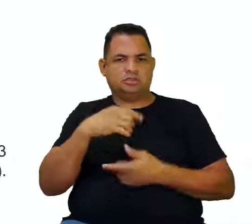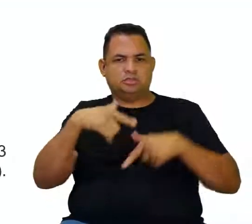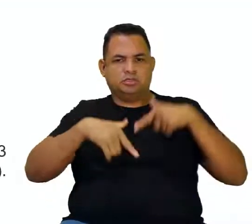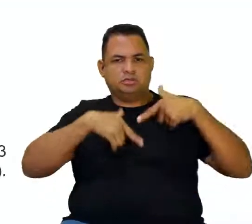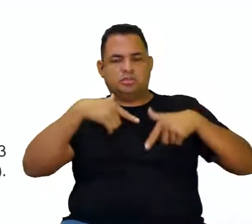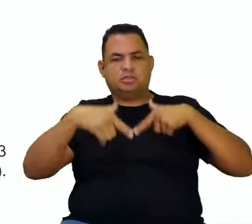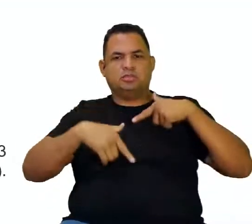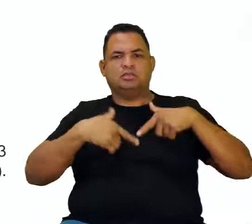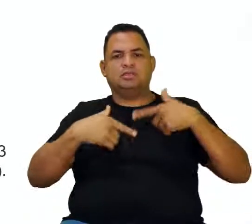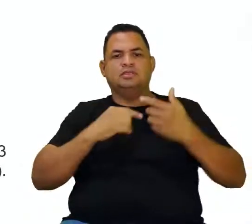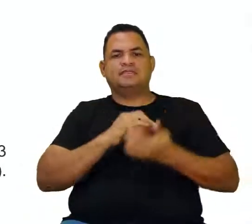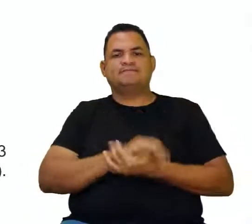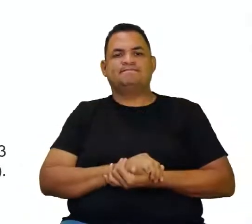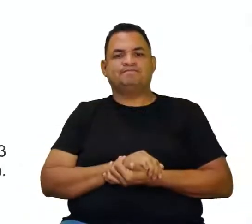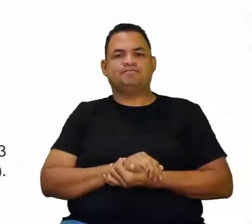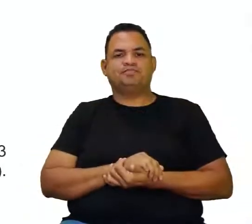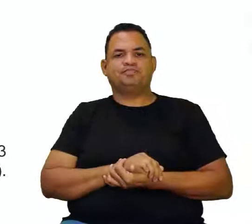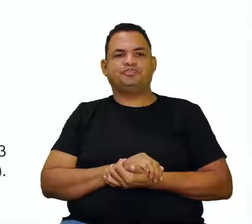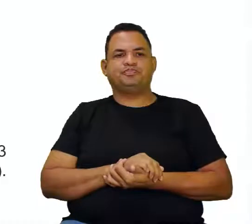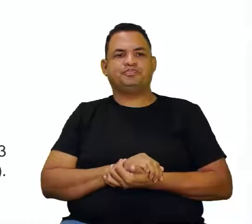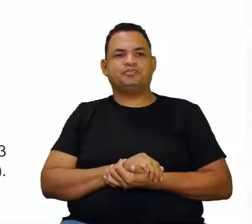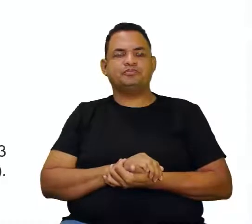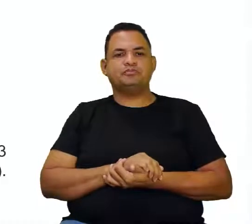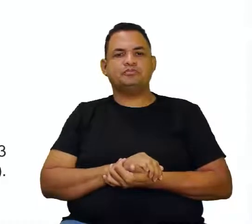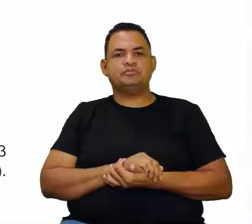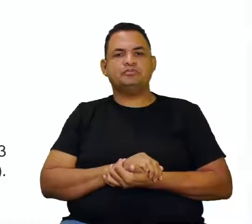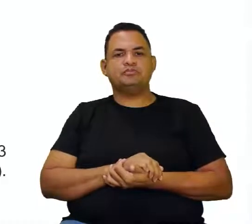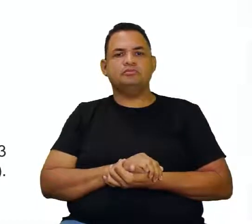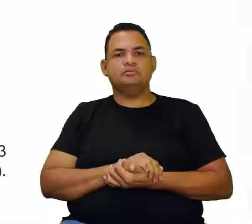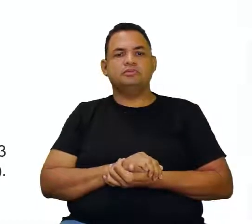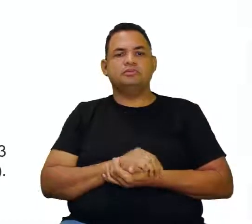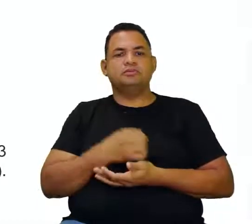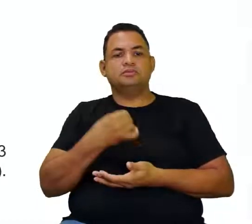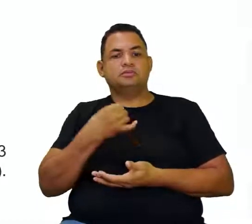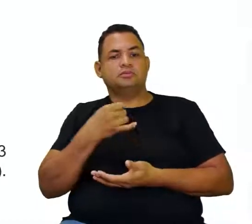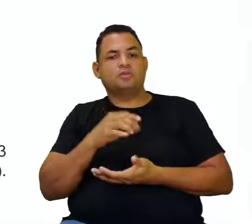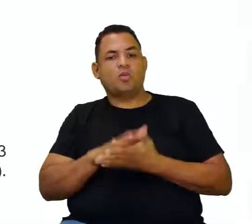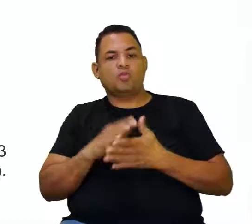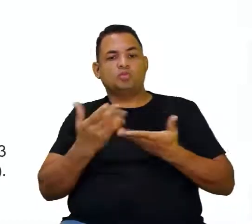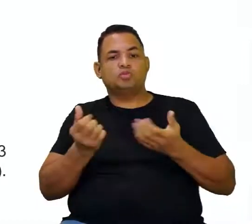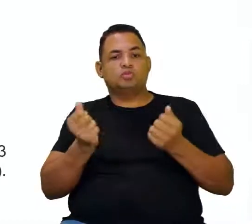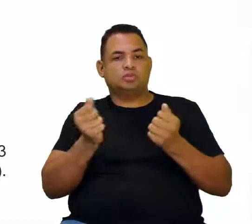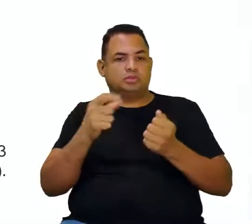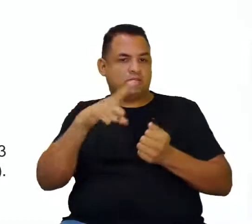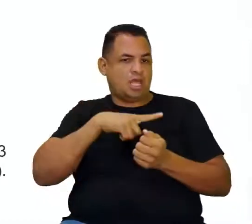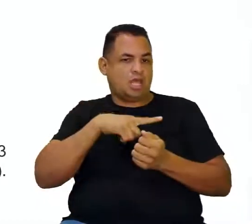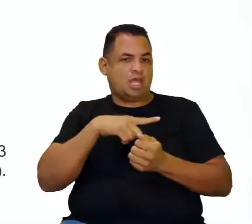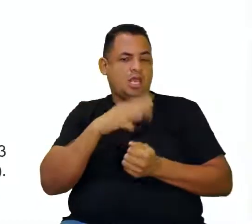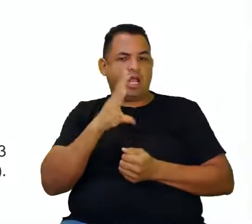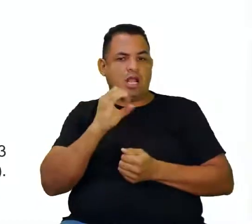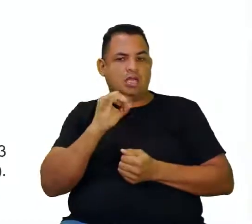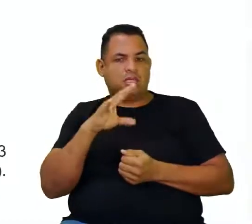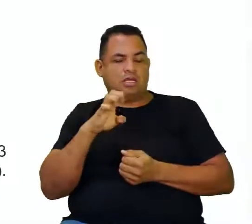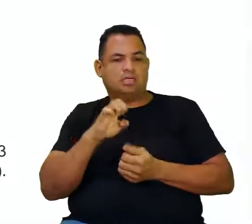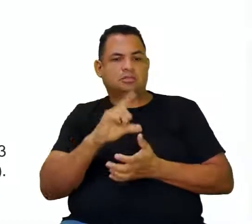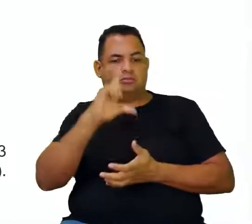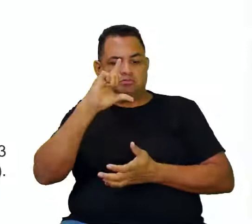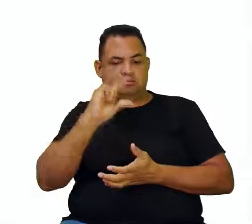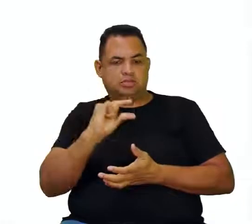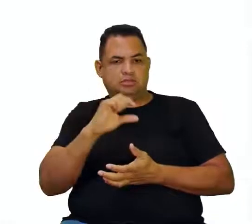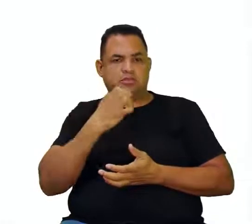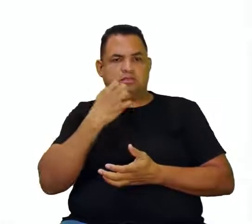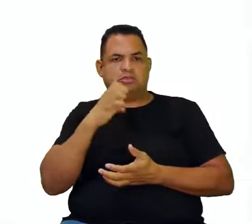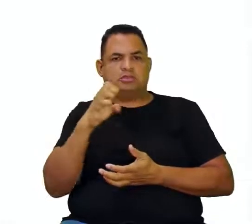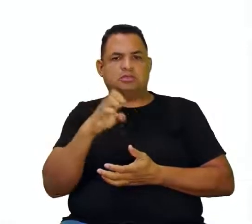for olhar, sem a catalase eu preciso de maior energia. Com a catalase, ó, eu preciso de menor